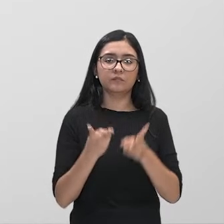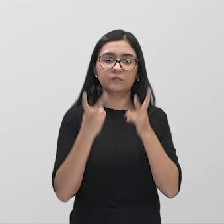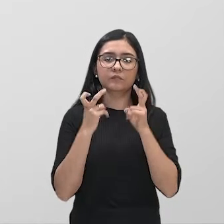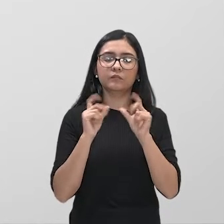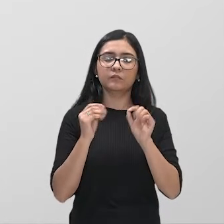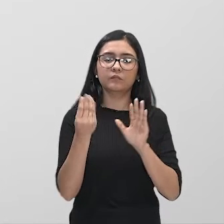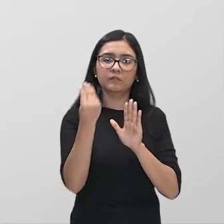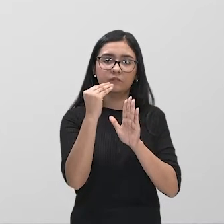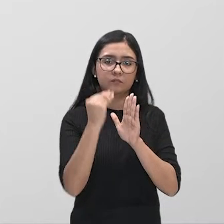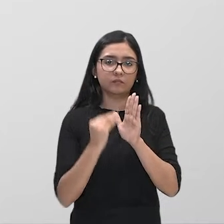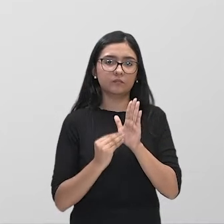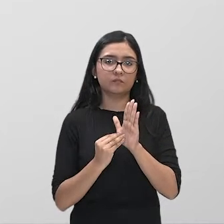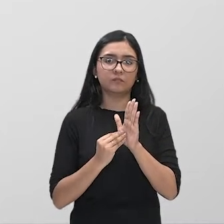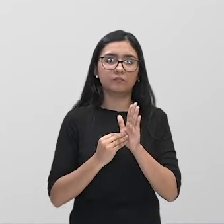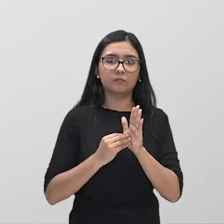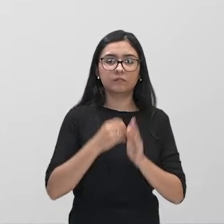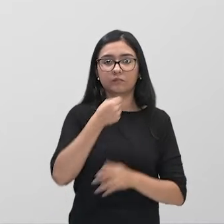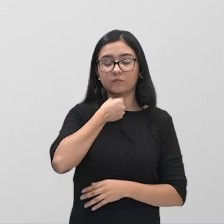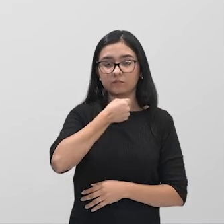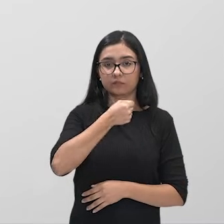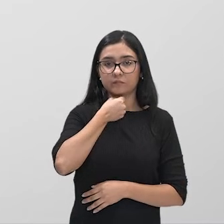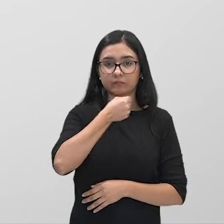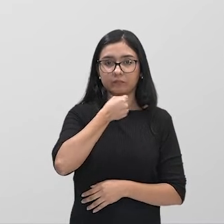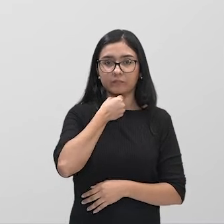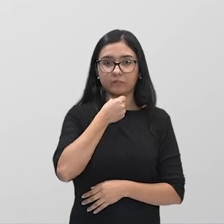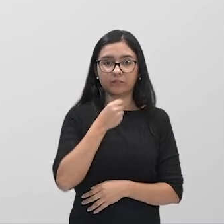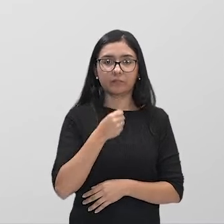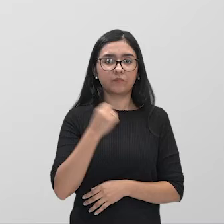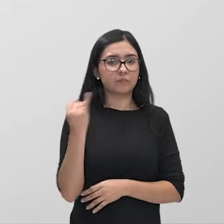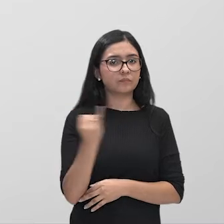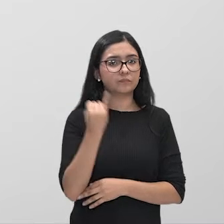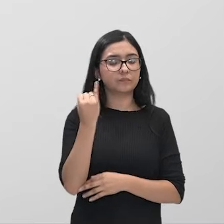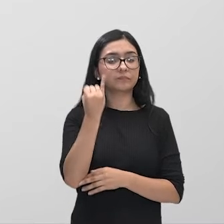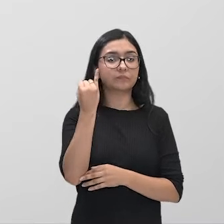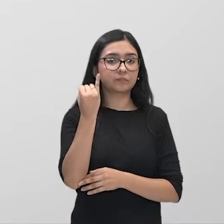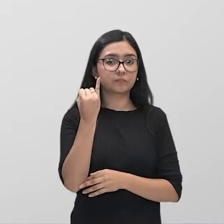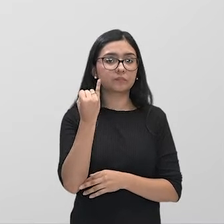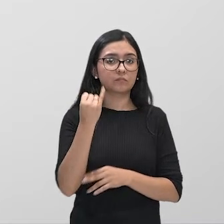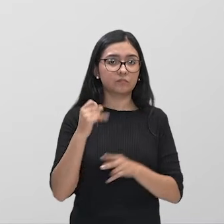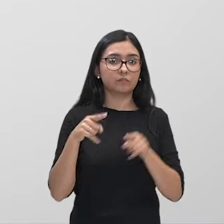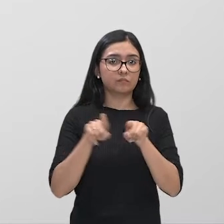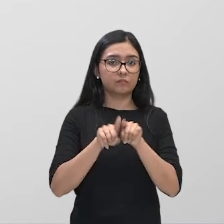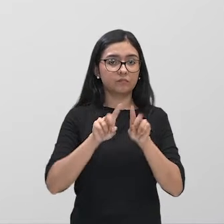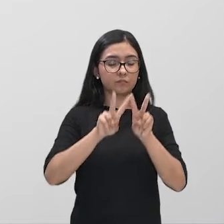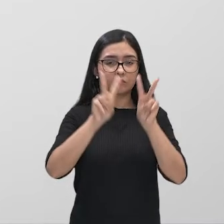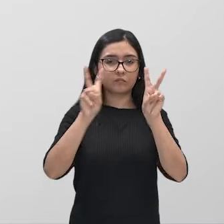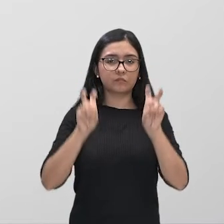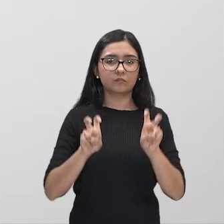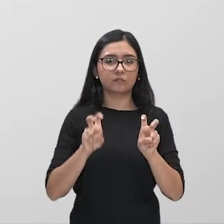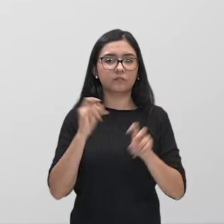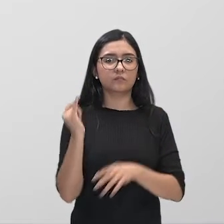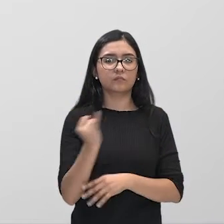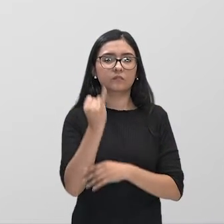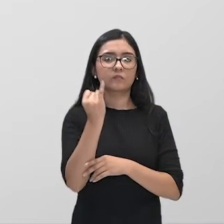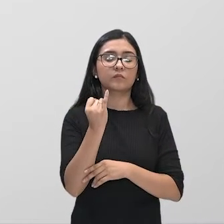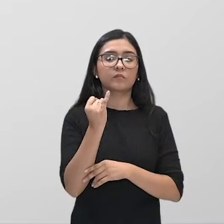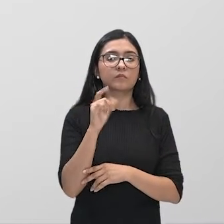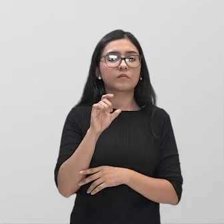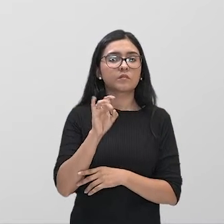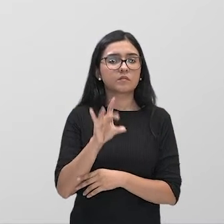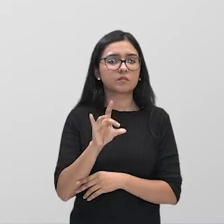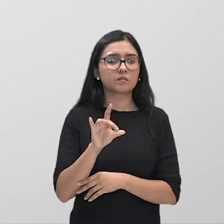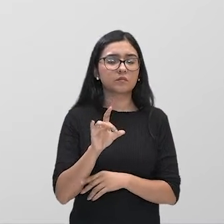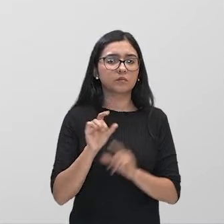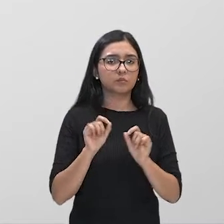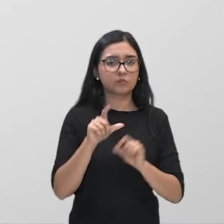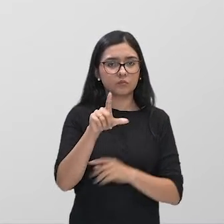a reportagem, ela é tão significativa, o tema é tão importante quando ele é escolhido, que